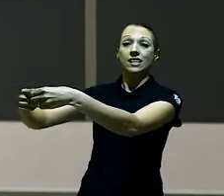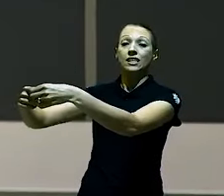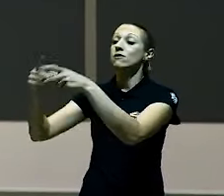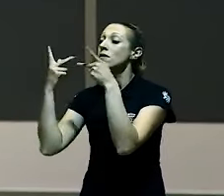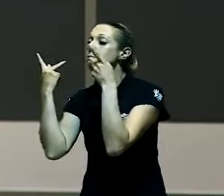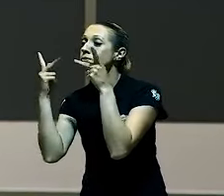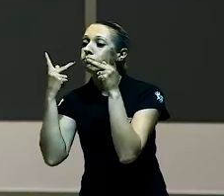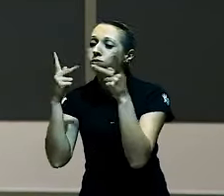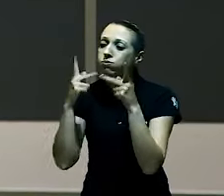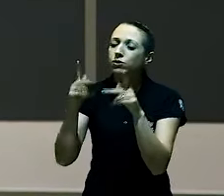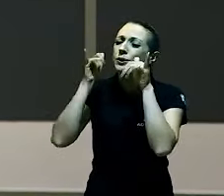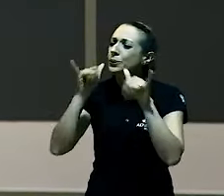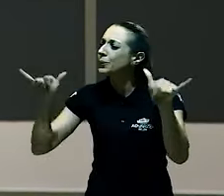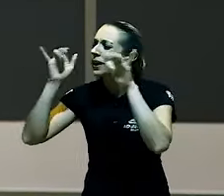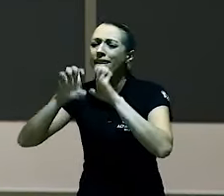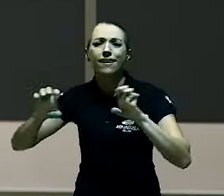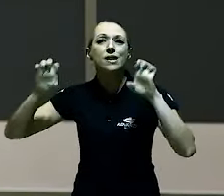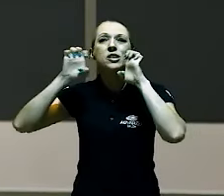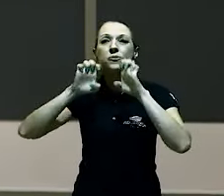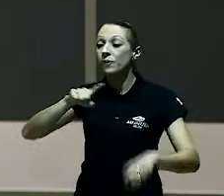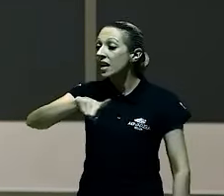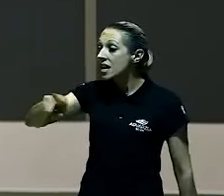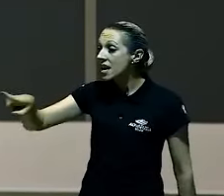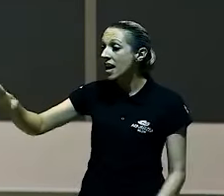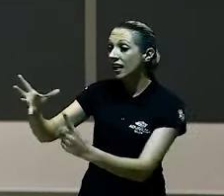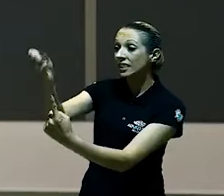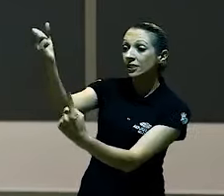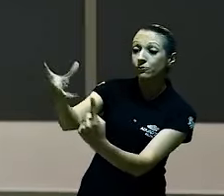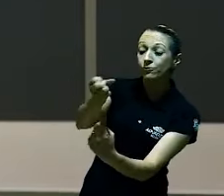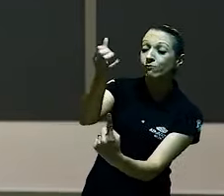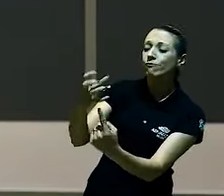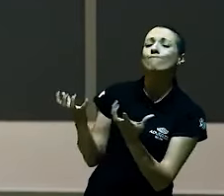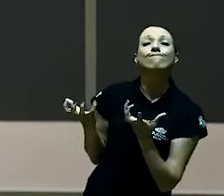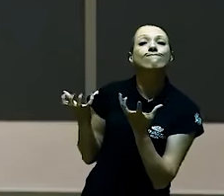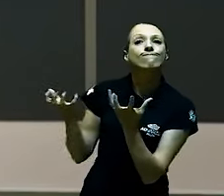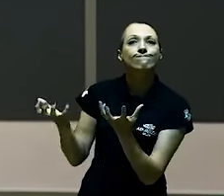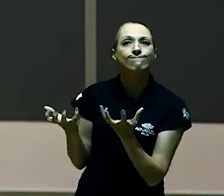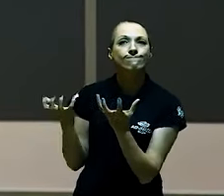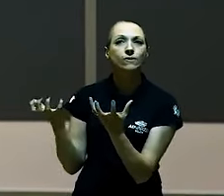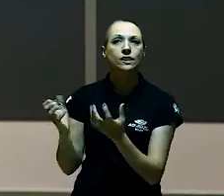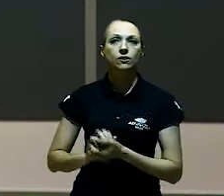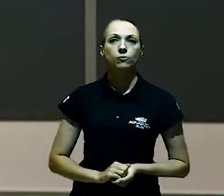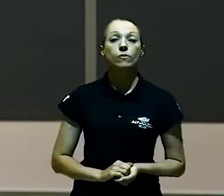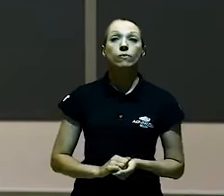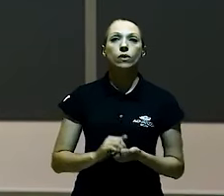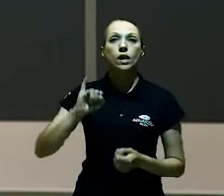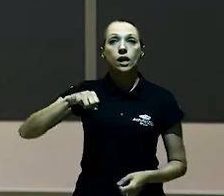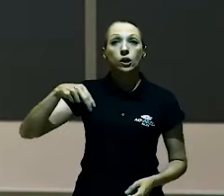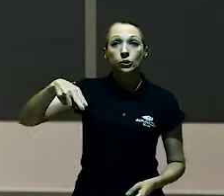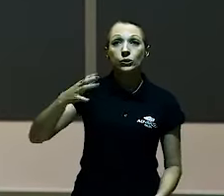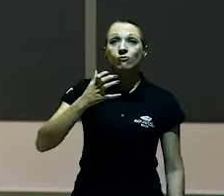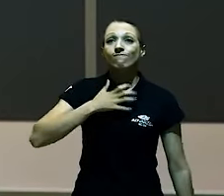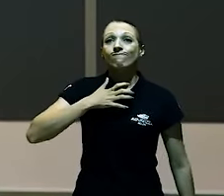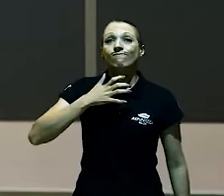para clamar por este povo, para salvar este povo? É a mesma coisa que Jonas estava sentindo. Eu não sei o quanto você entende o